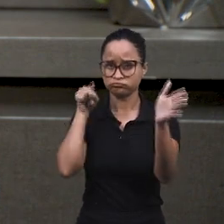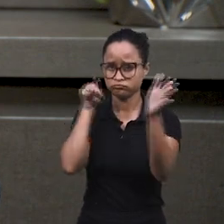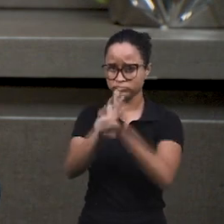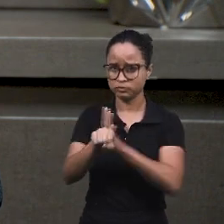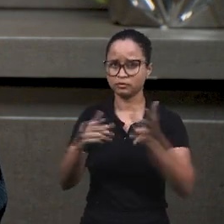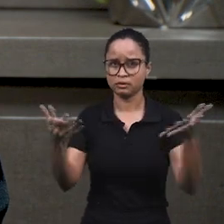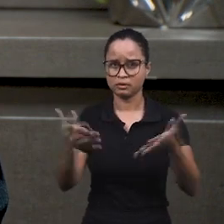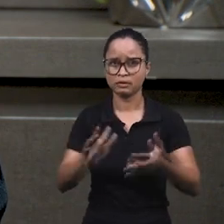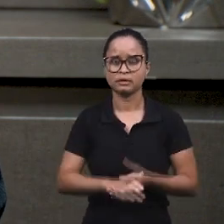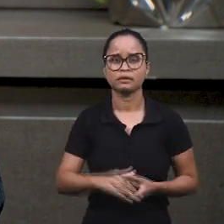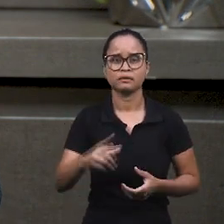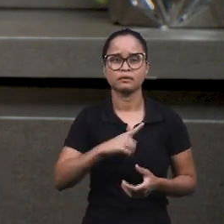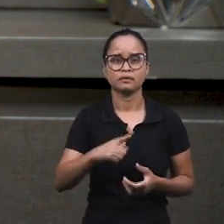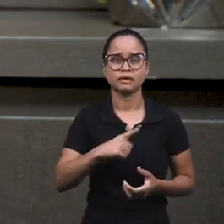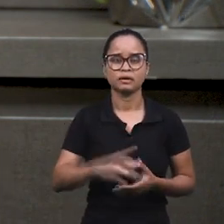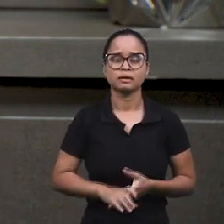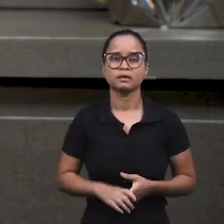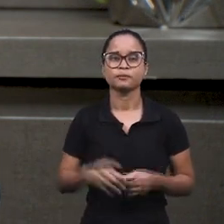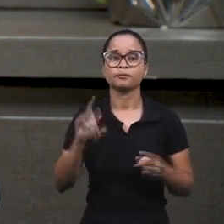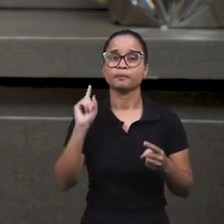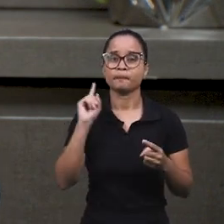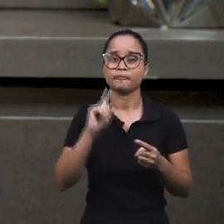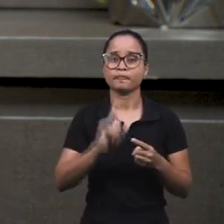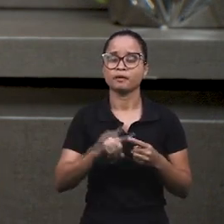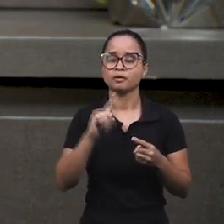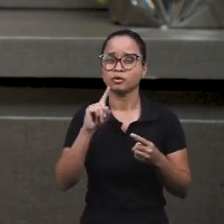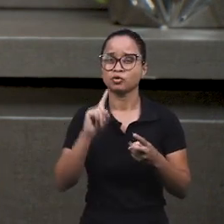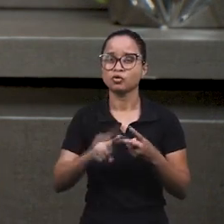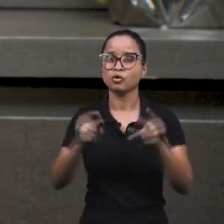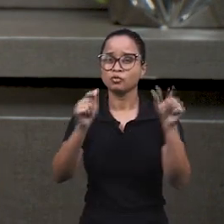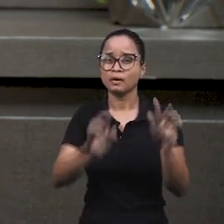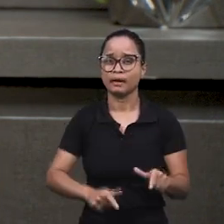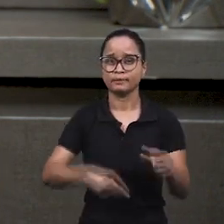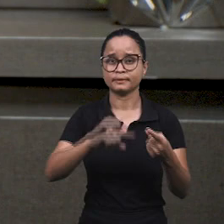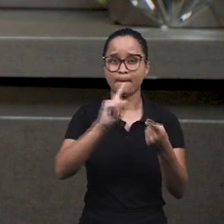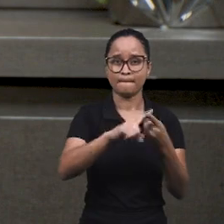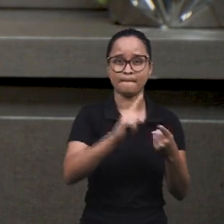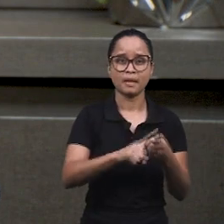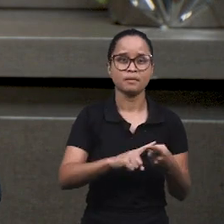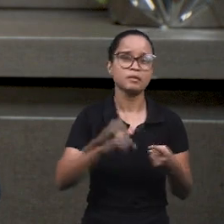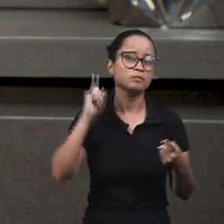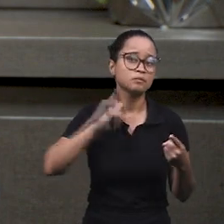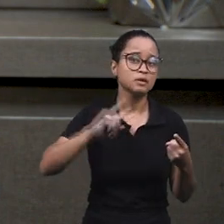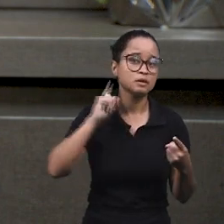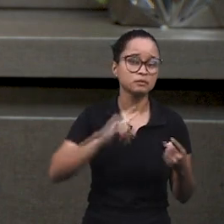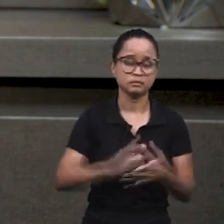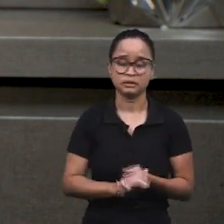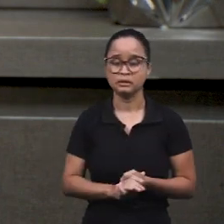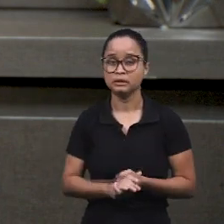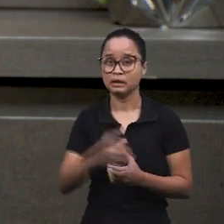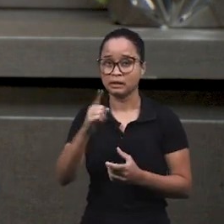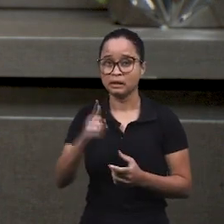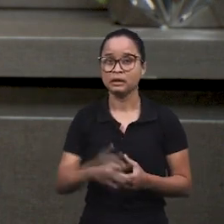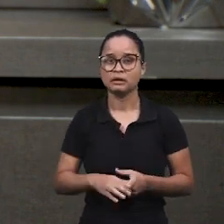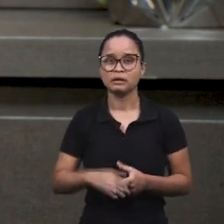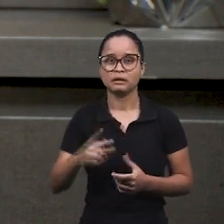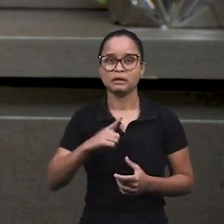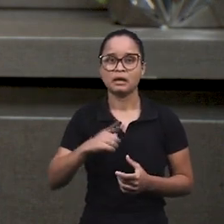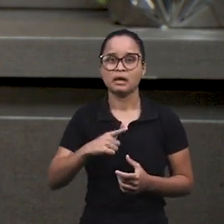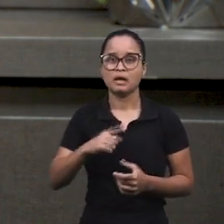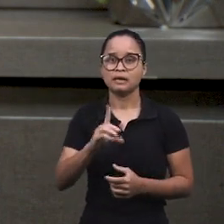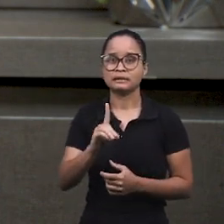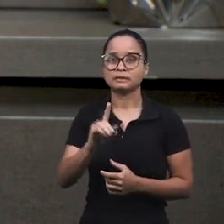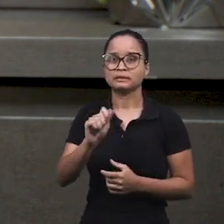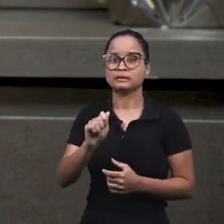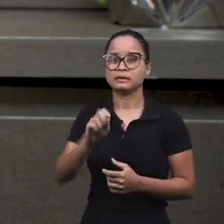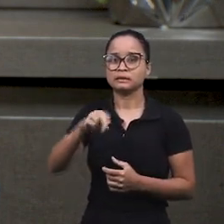virá de duas fontes. Primeiramente, do estado de Minas Gerais, onde ali o Daniel, que é da classe de adolescentes da nossa igreja em